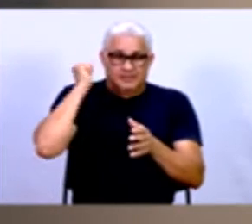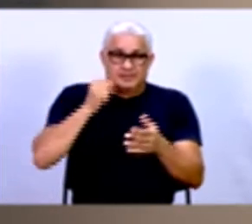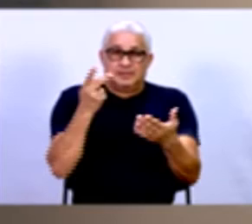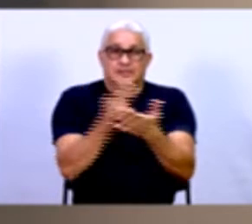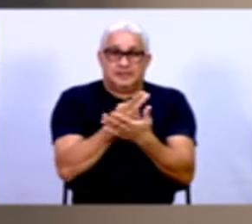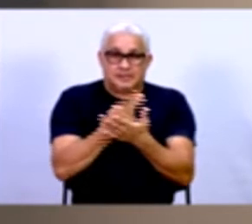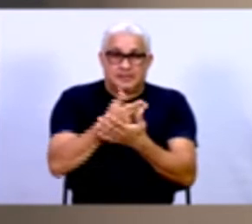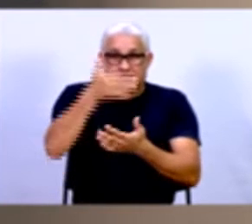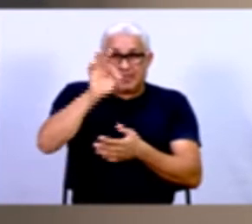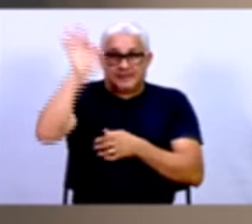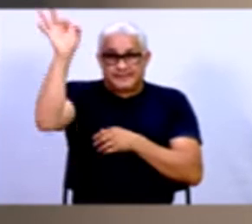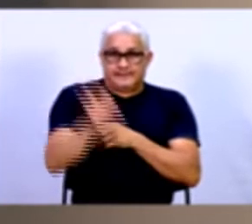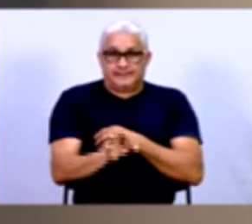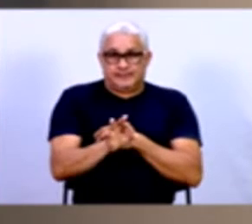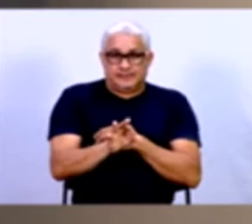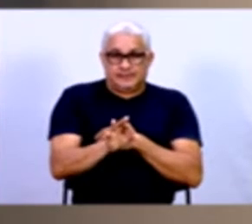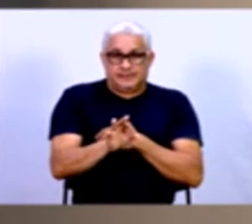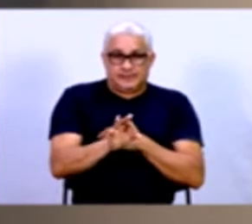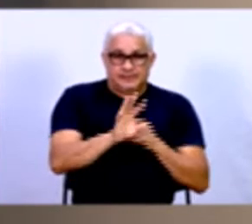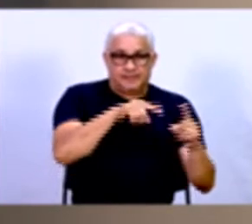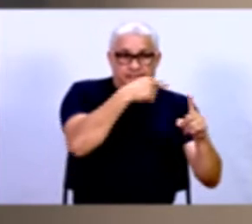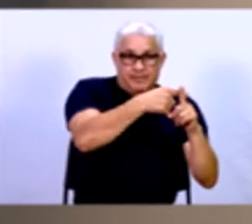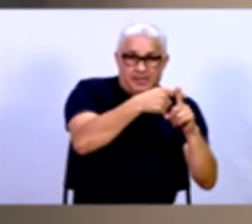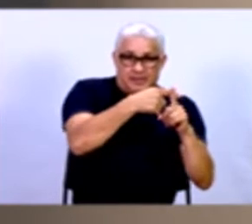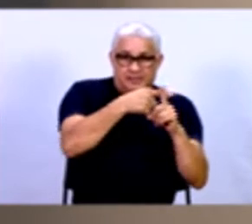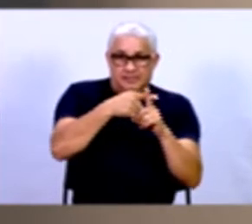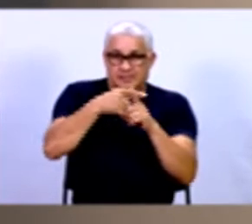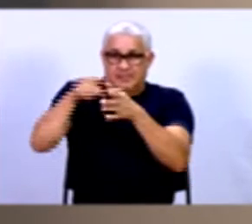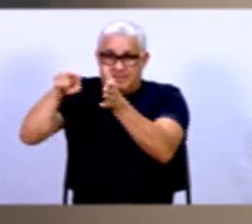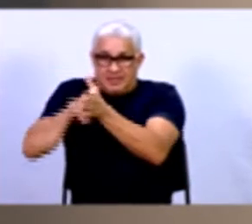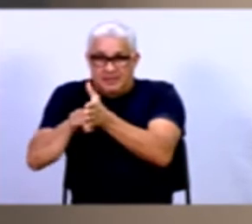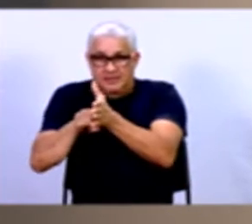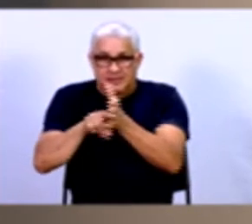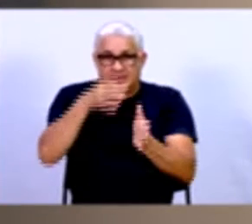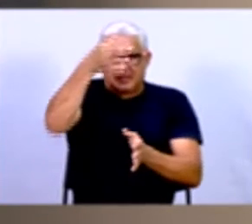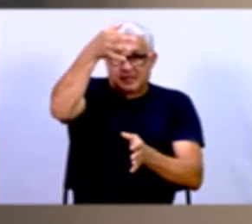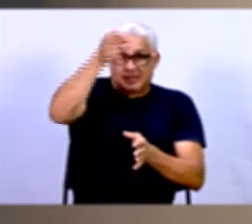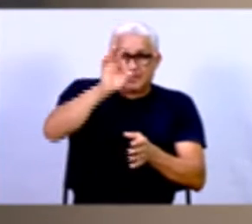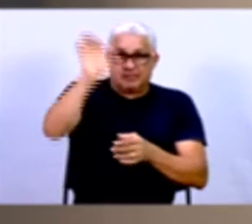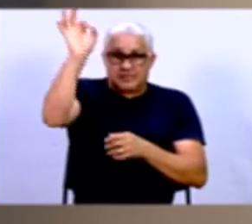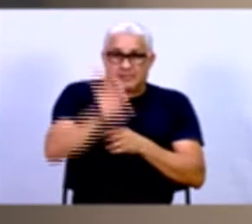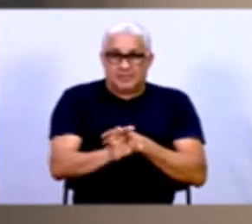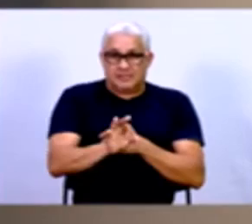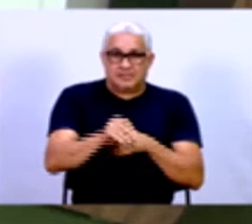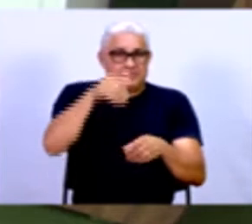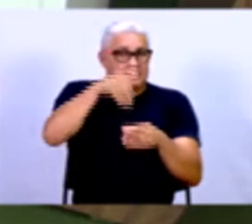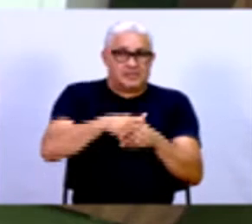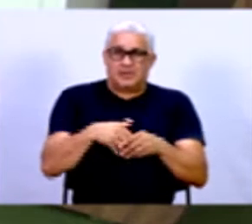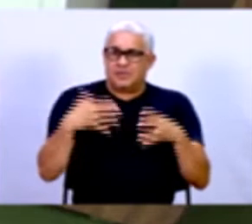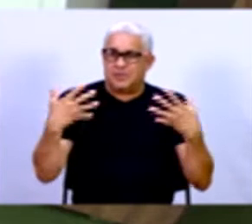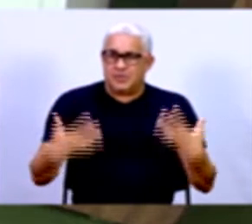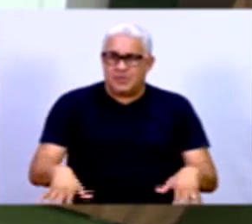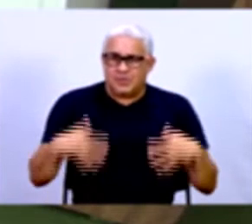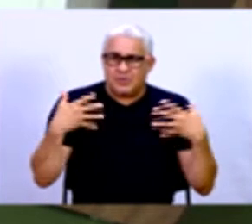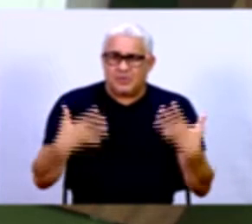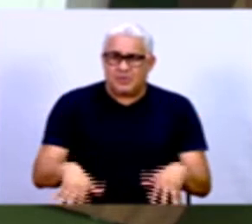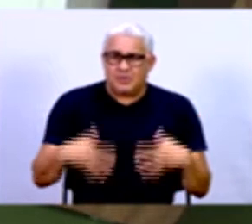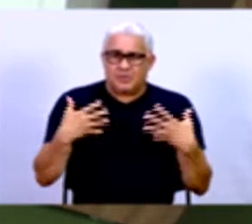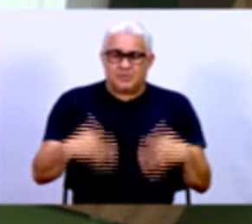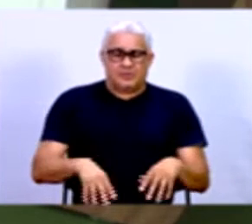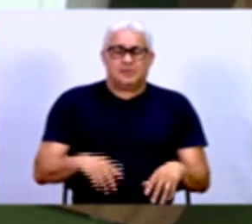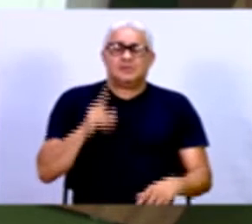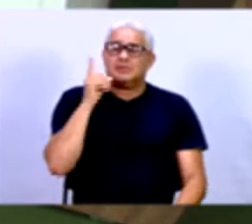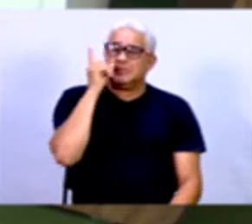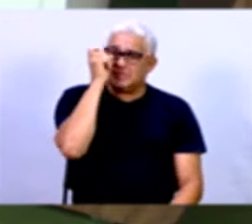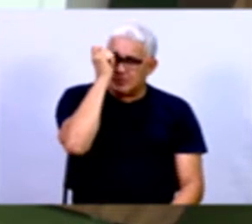de 10% para mais quanto para menos, né? 10% nas eleições é muita coisa, né? Então fica